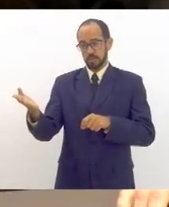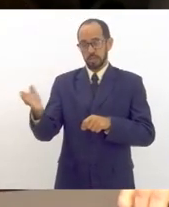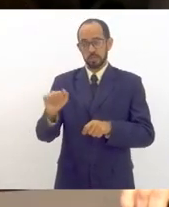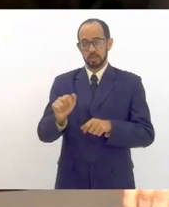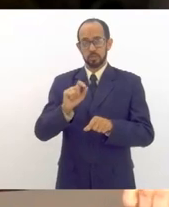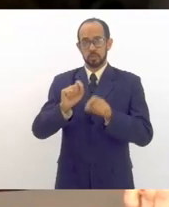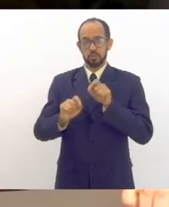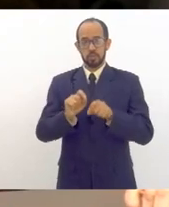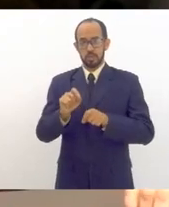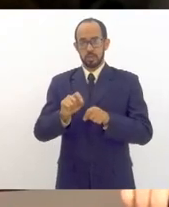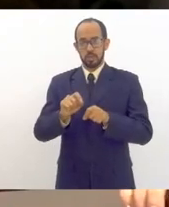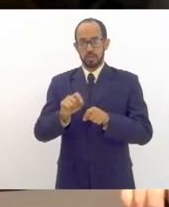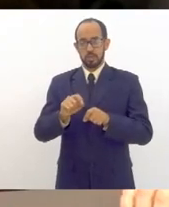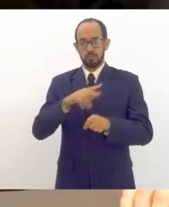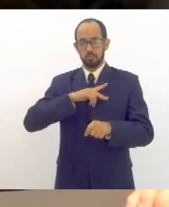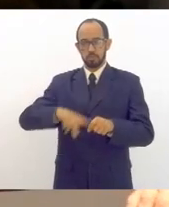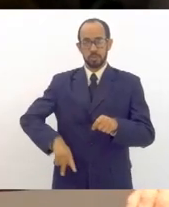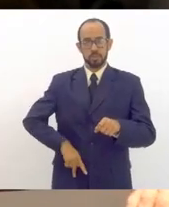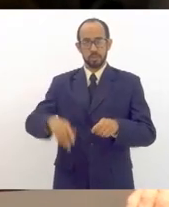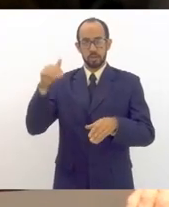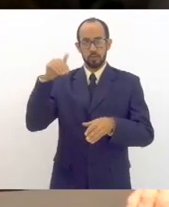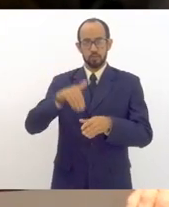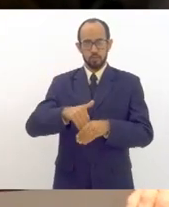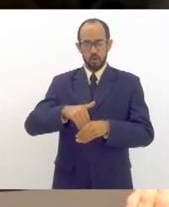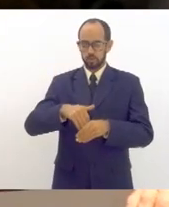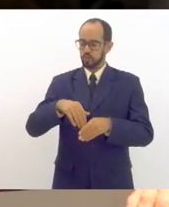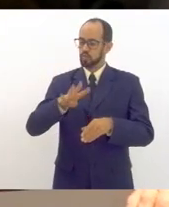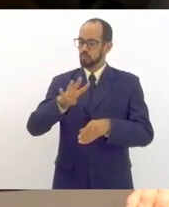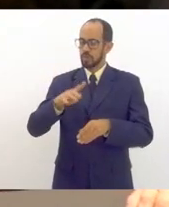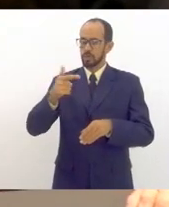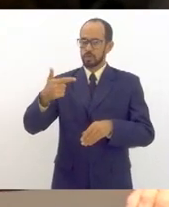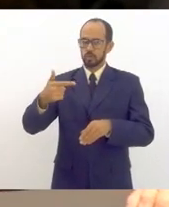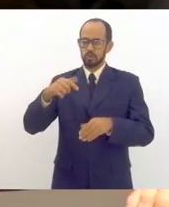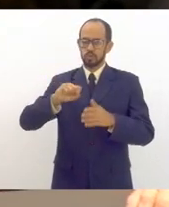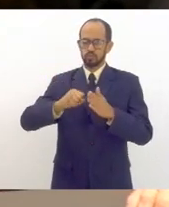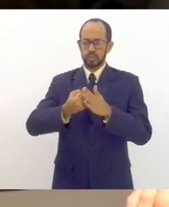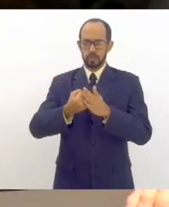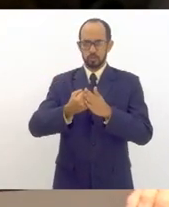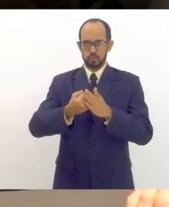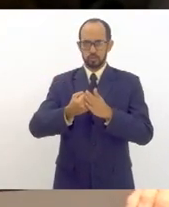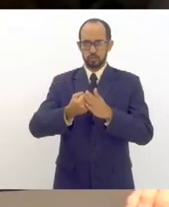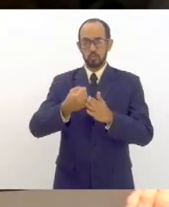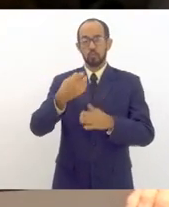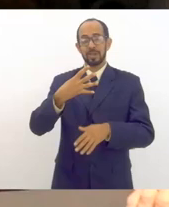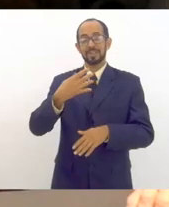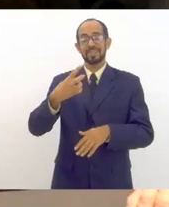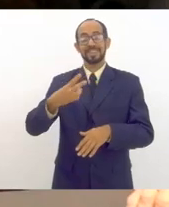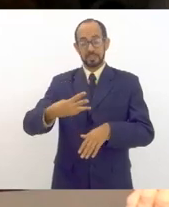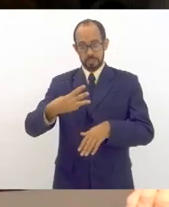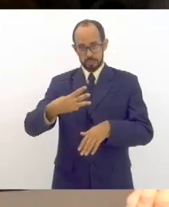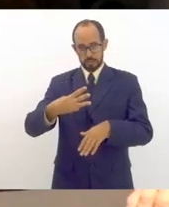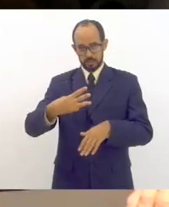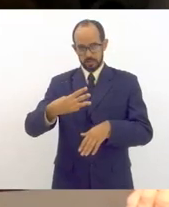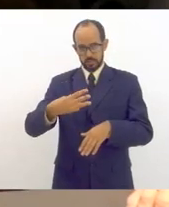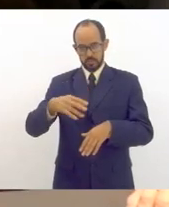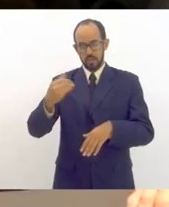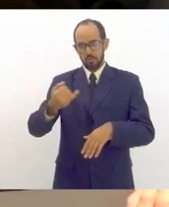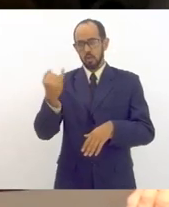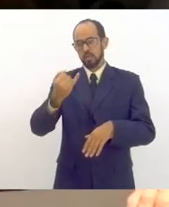presida a votação dos 42 vetos. 43 vetos,